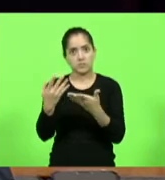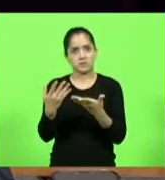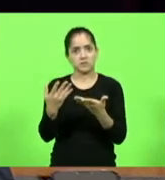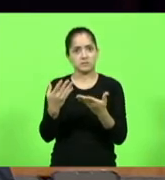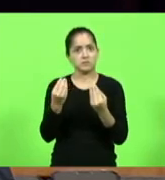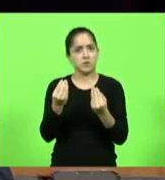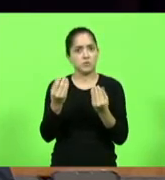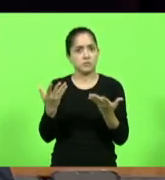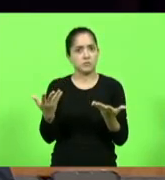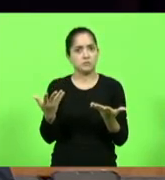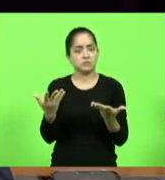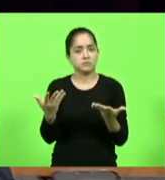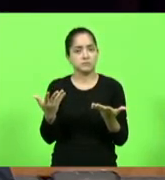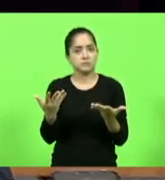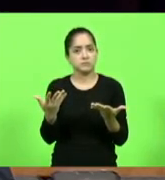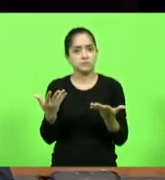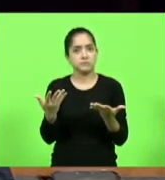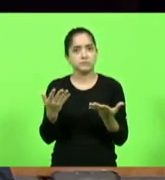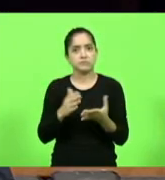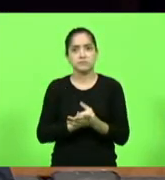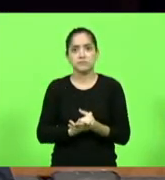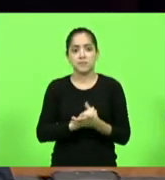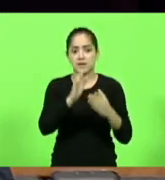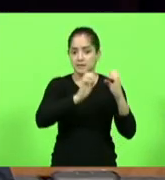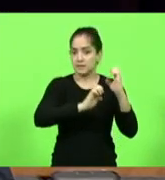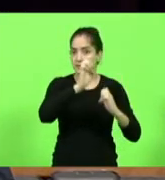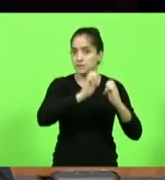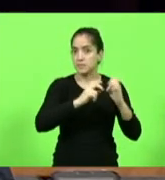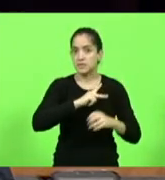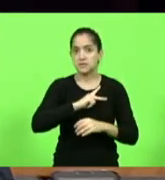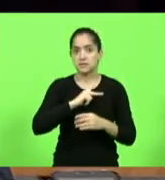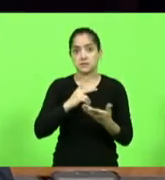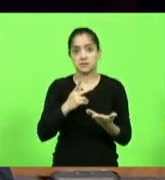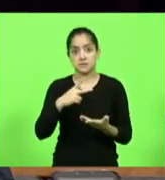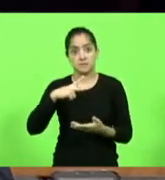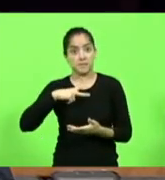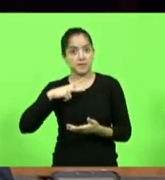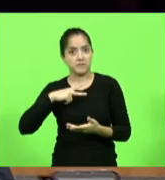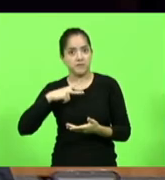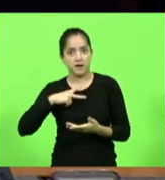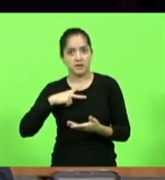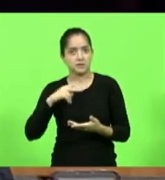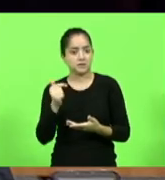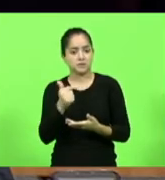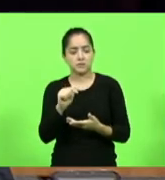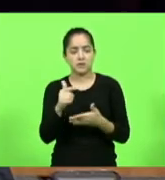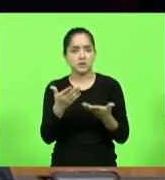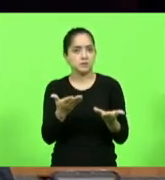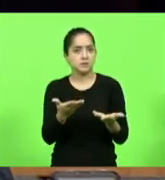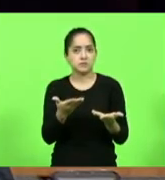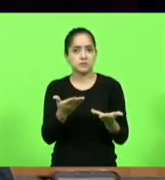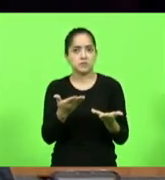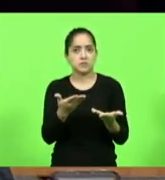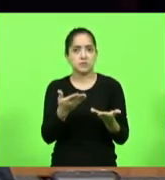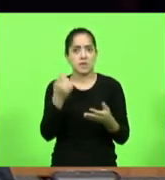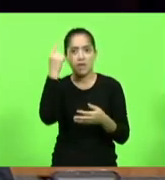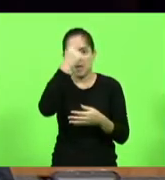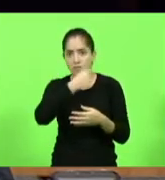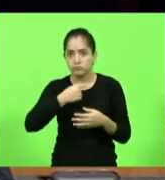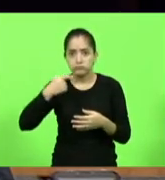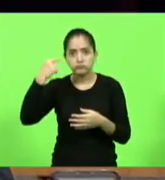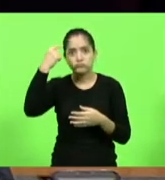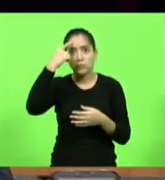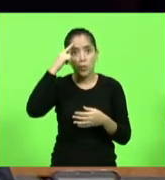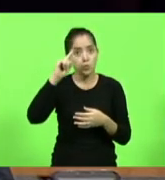4 meses? Nas empresas privadas não existe isso. É 24 horas.